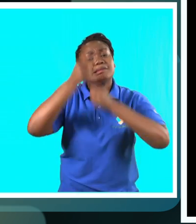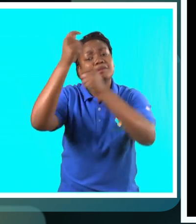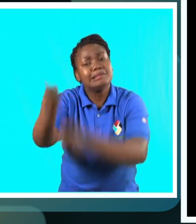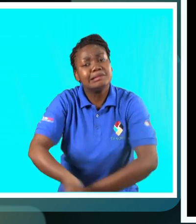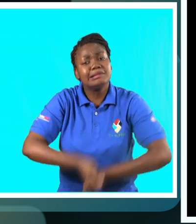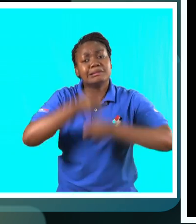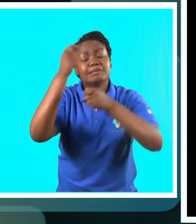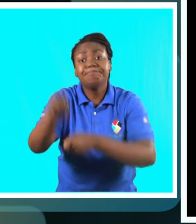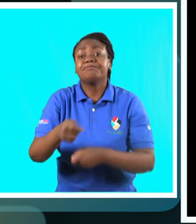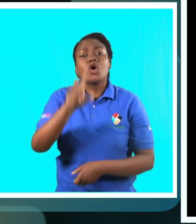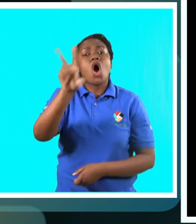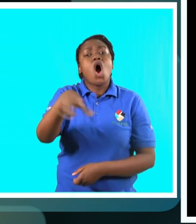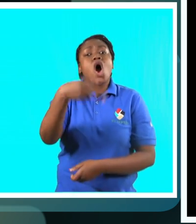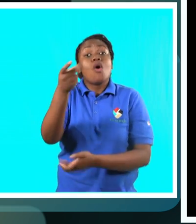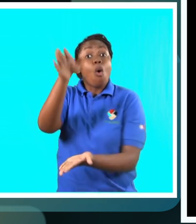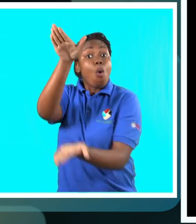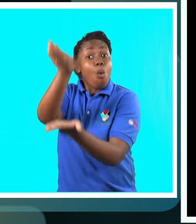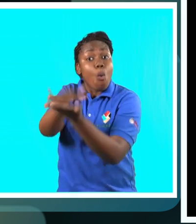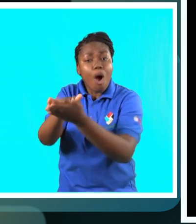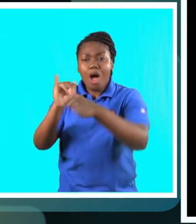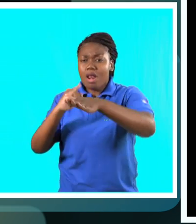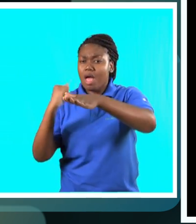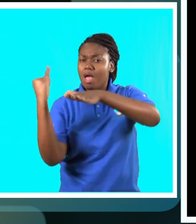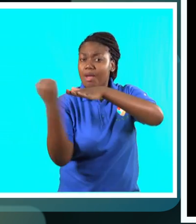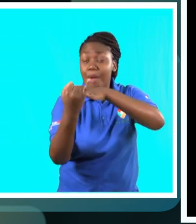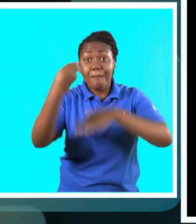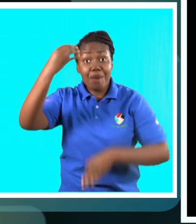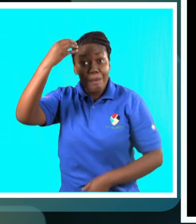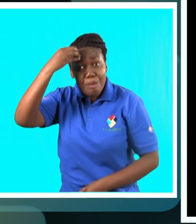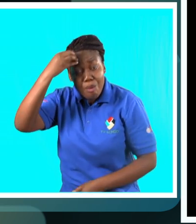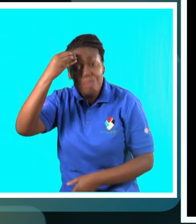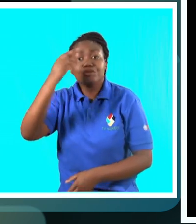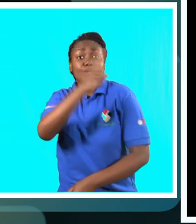com a independência nacional em 1975.